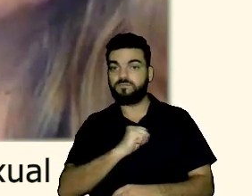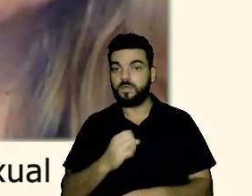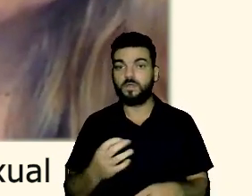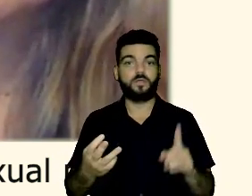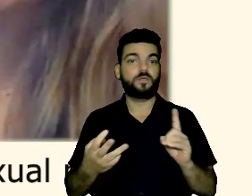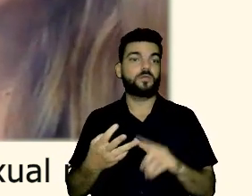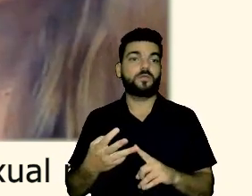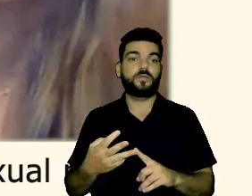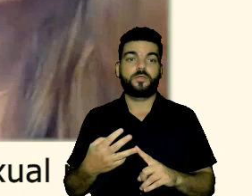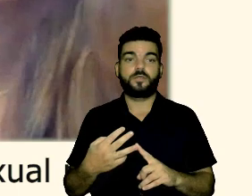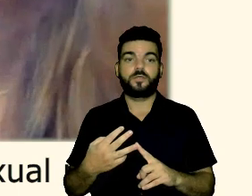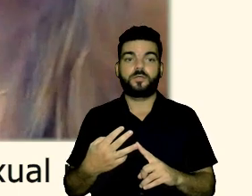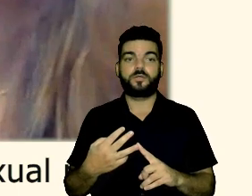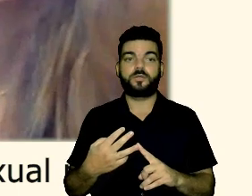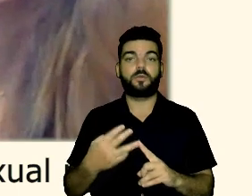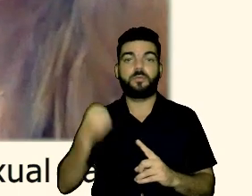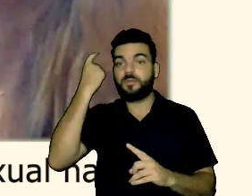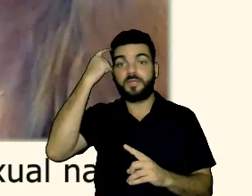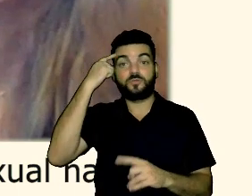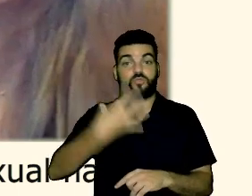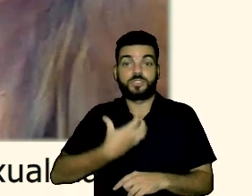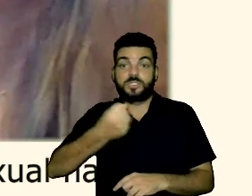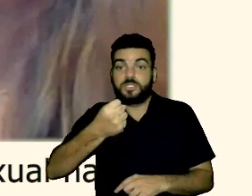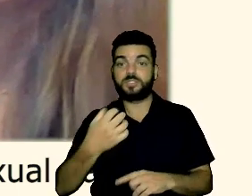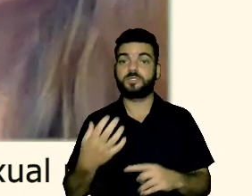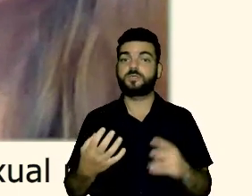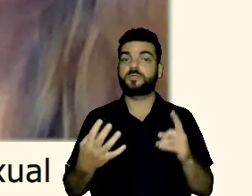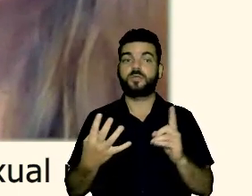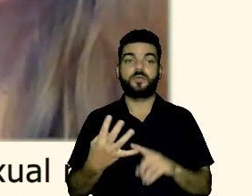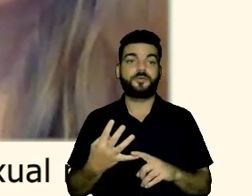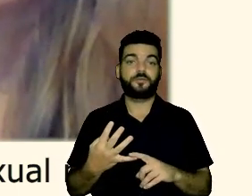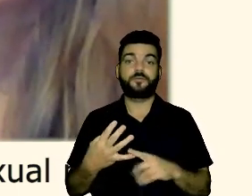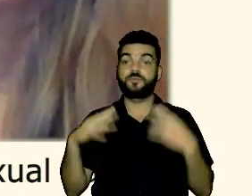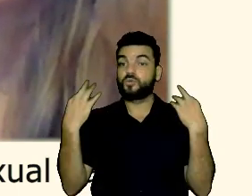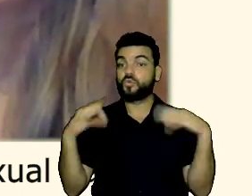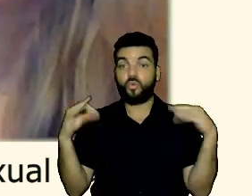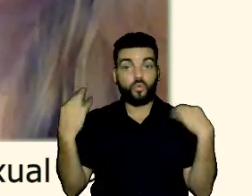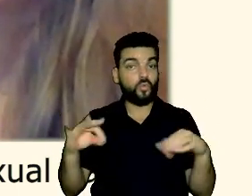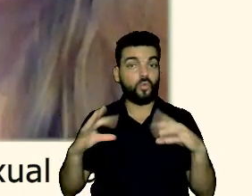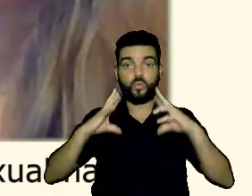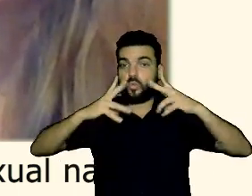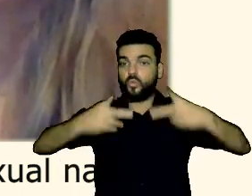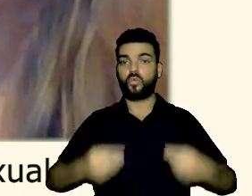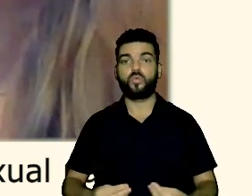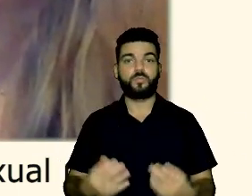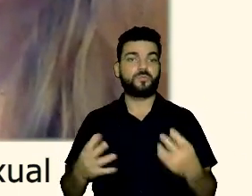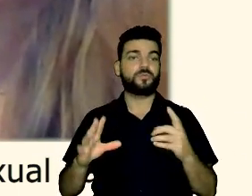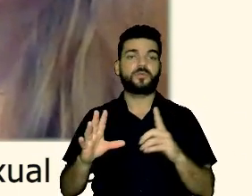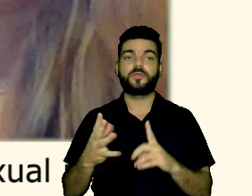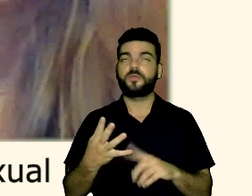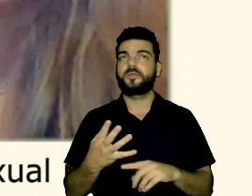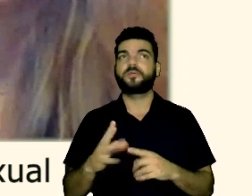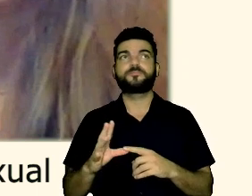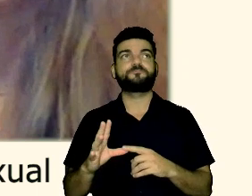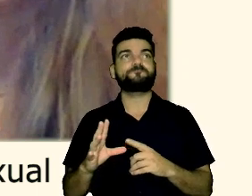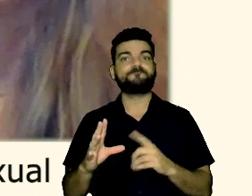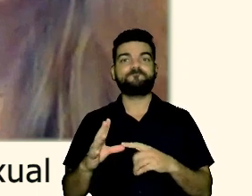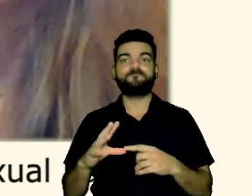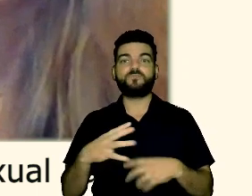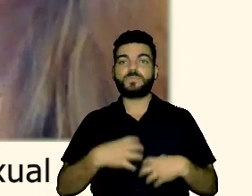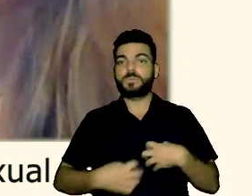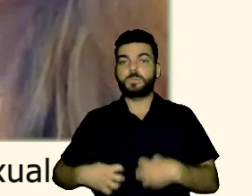ter palpitações, ela pode começar a ter ideias suicidas, dores generalizadas